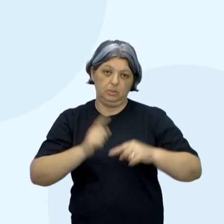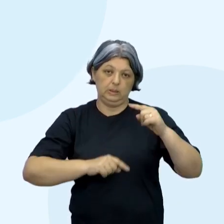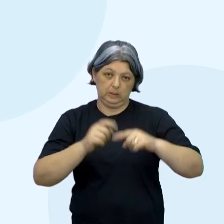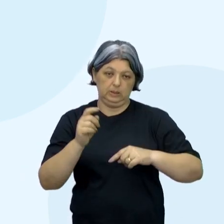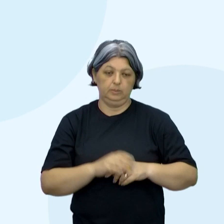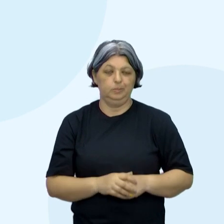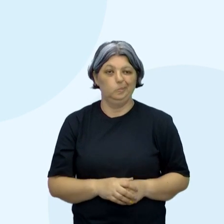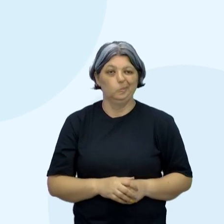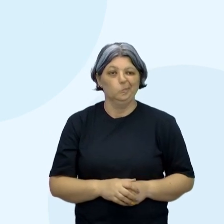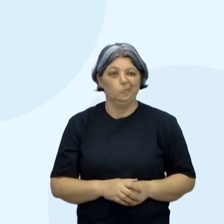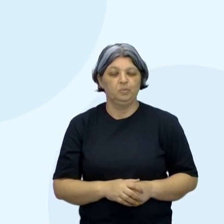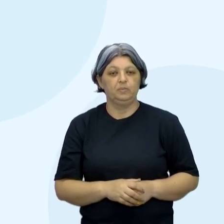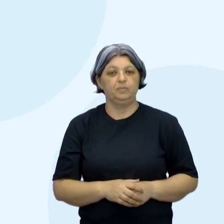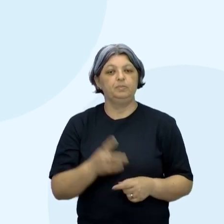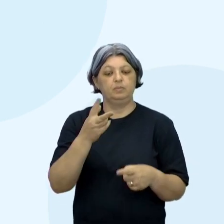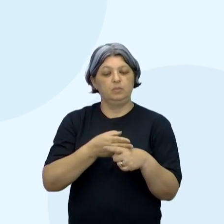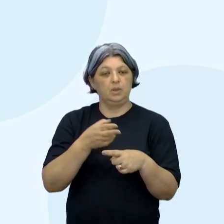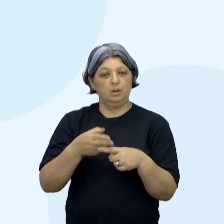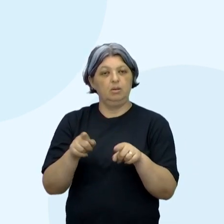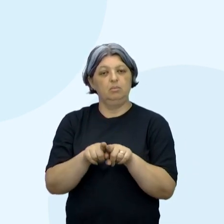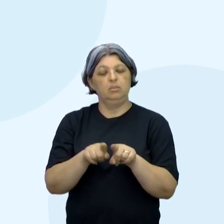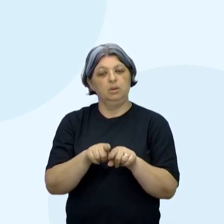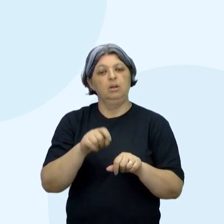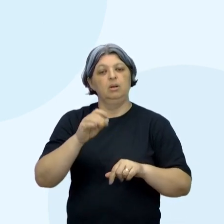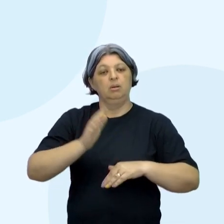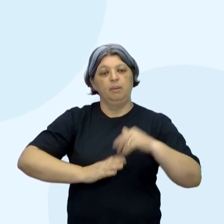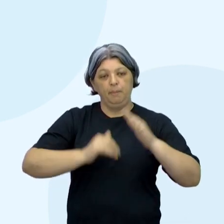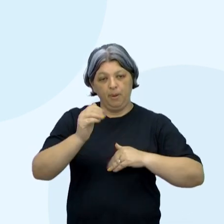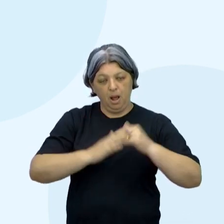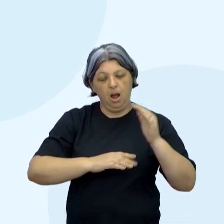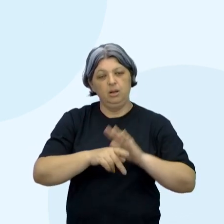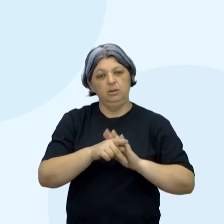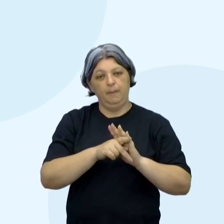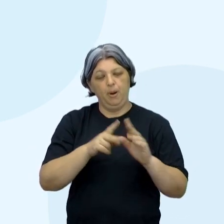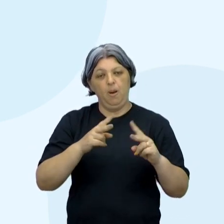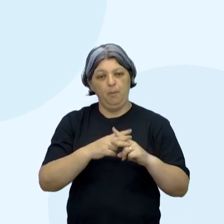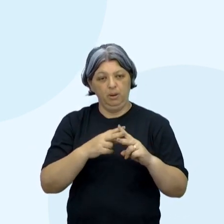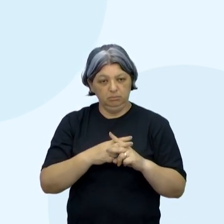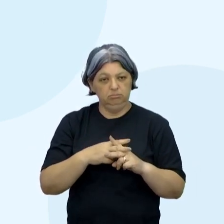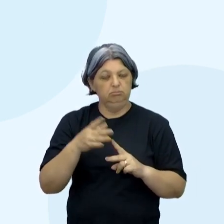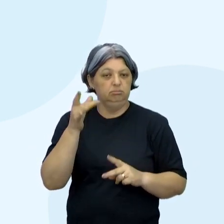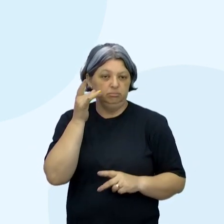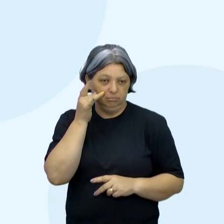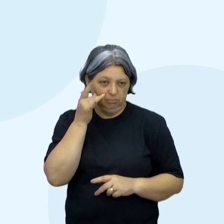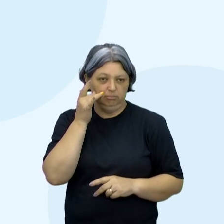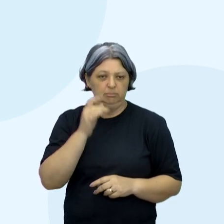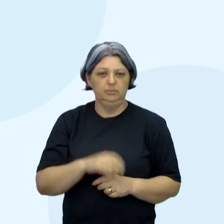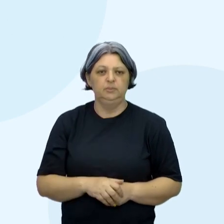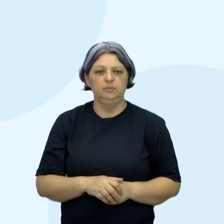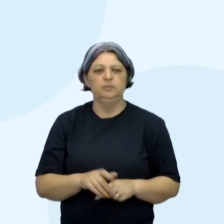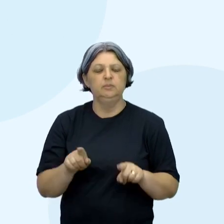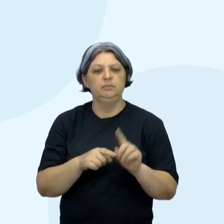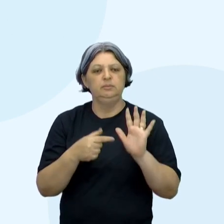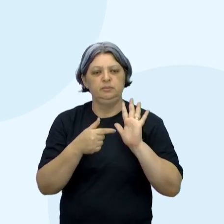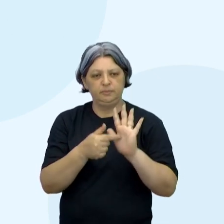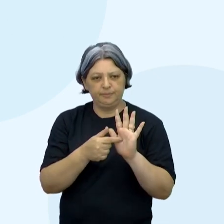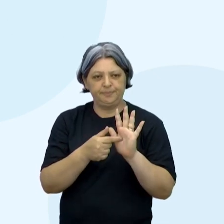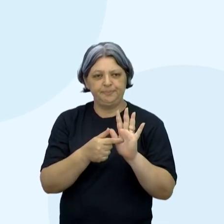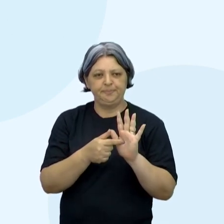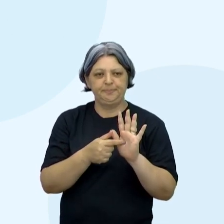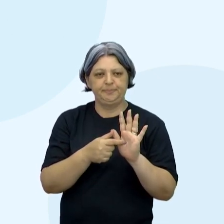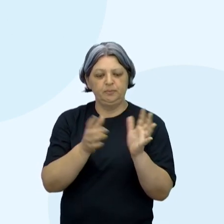né? Então, edição e ou realizar a prática corporal de luta ensaiada ao vivo. A apresentação também deve ser feita para os estudantes